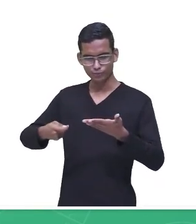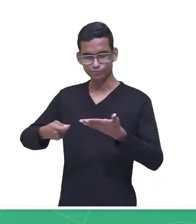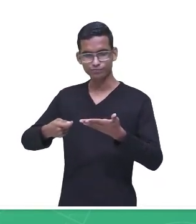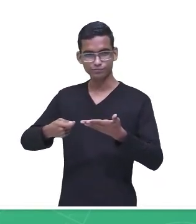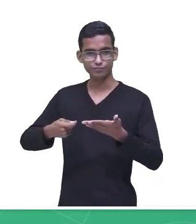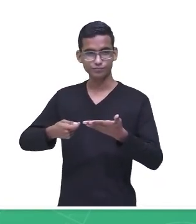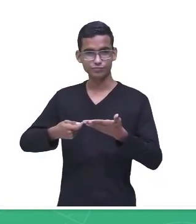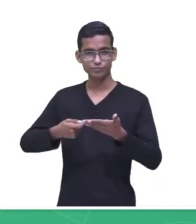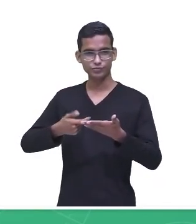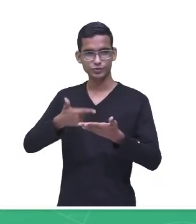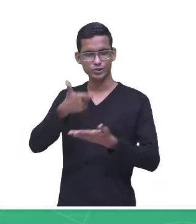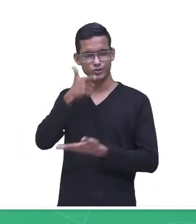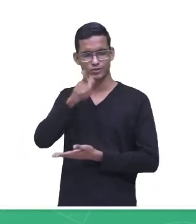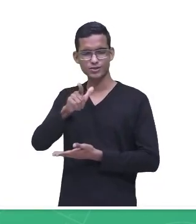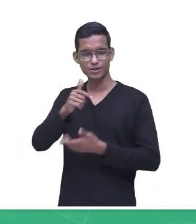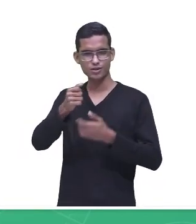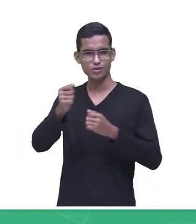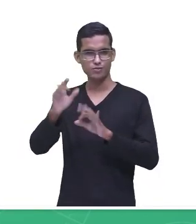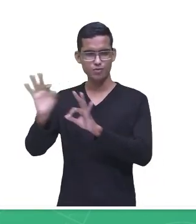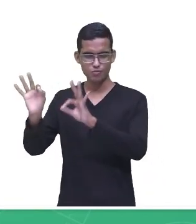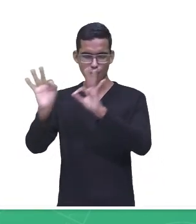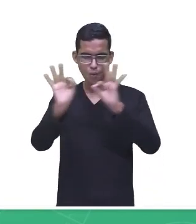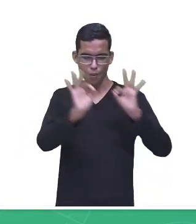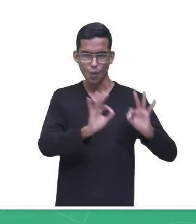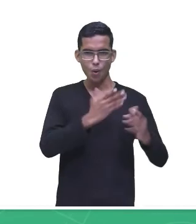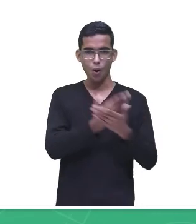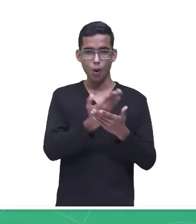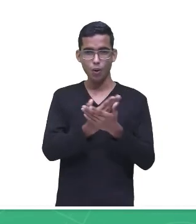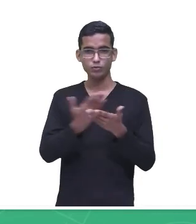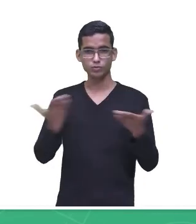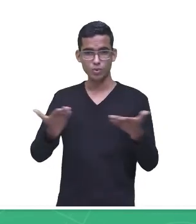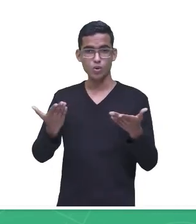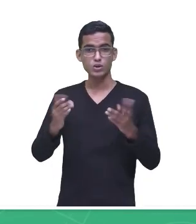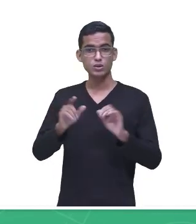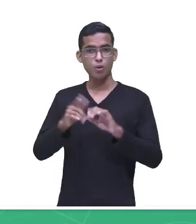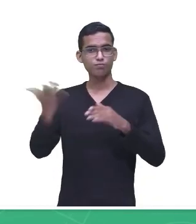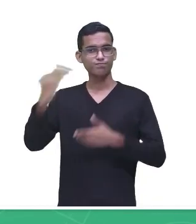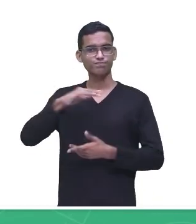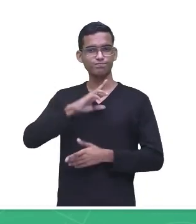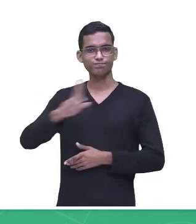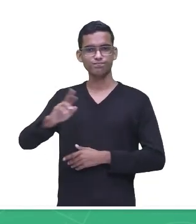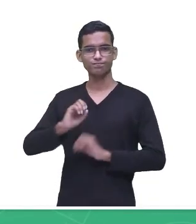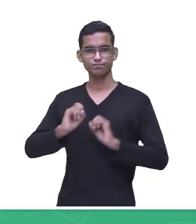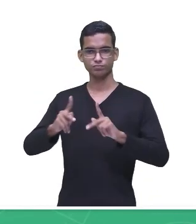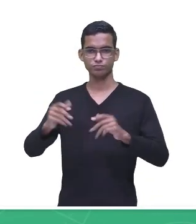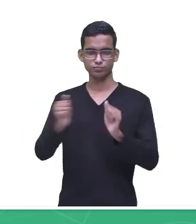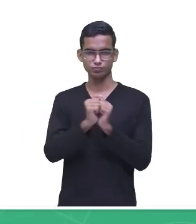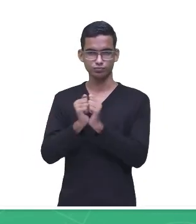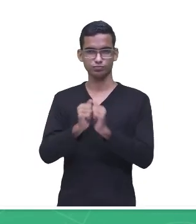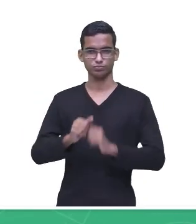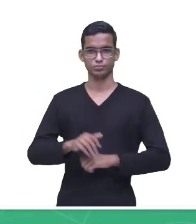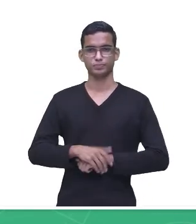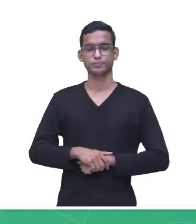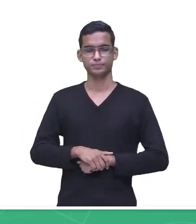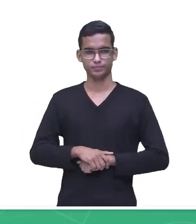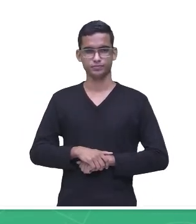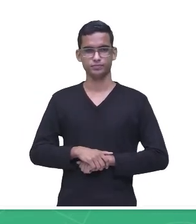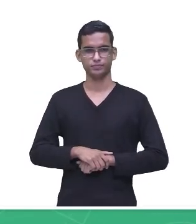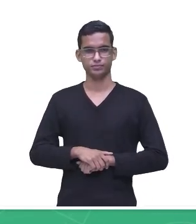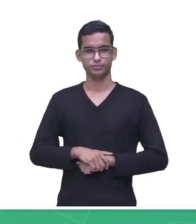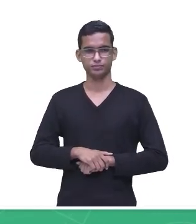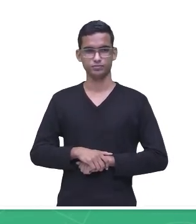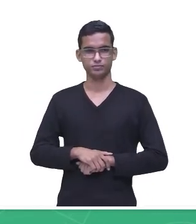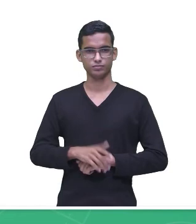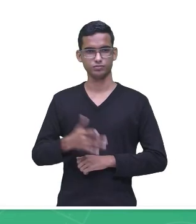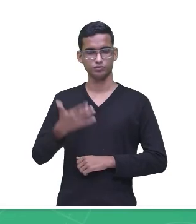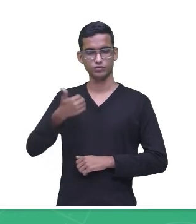muito bem aí o processo, então devem ter respondido certo. Mas vamos lá, vamos encontrar essas respostas juntos agora aqui. Vamos lá, quero ver. Leia